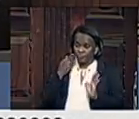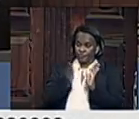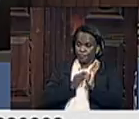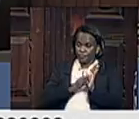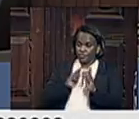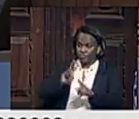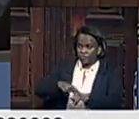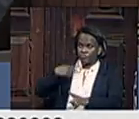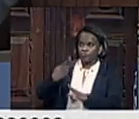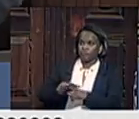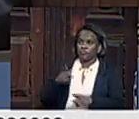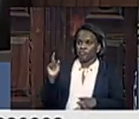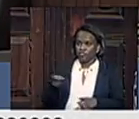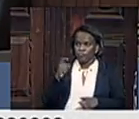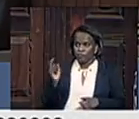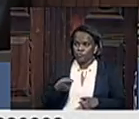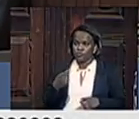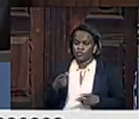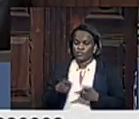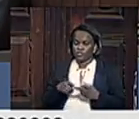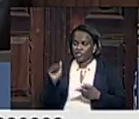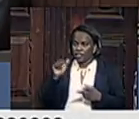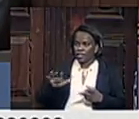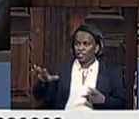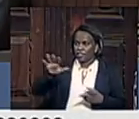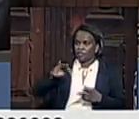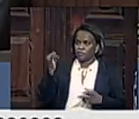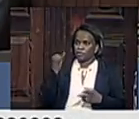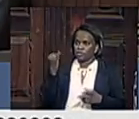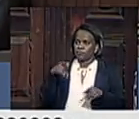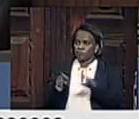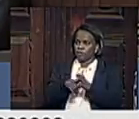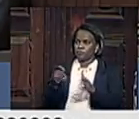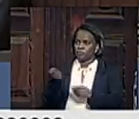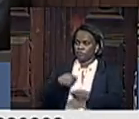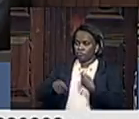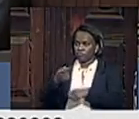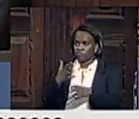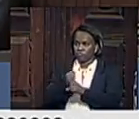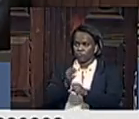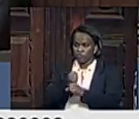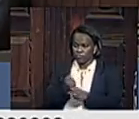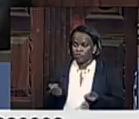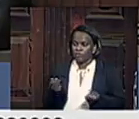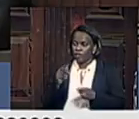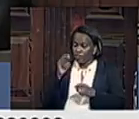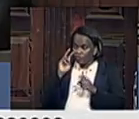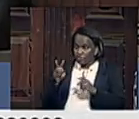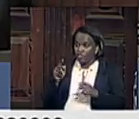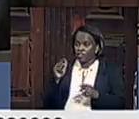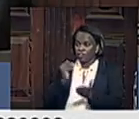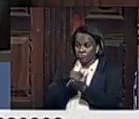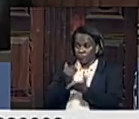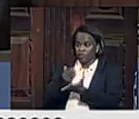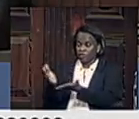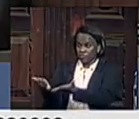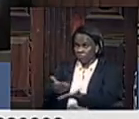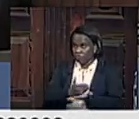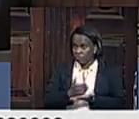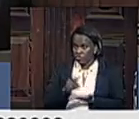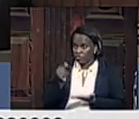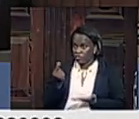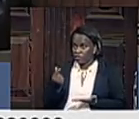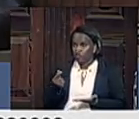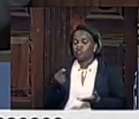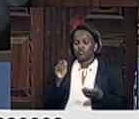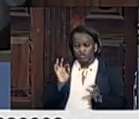carga tributária em áreas importantes da economia do nosso Estado, visando aumento de arrecadação, eu posso garantir